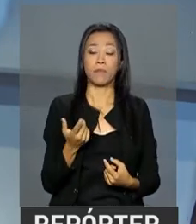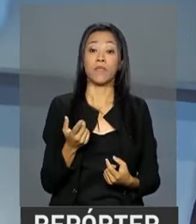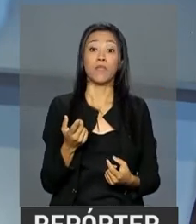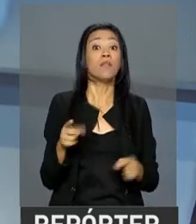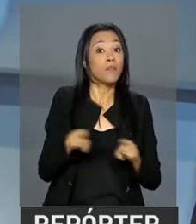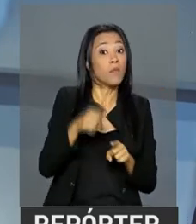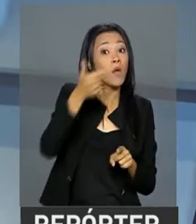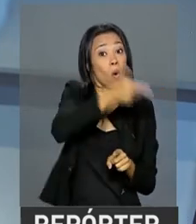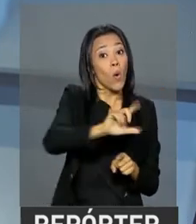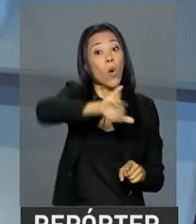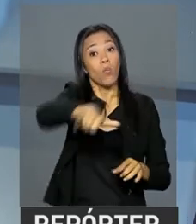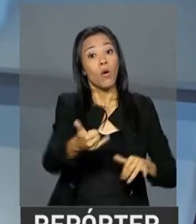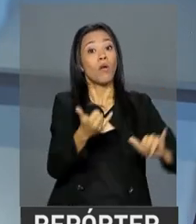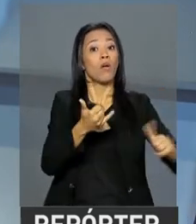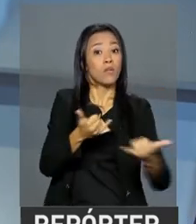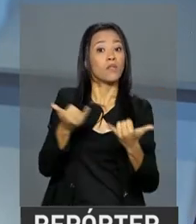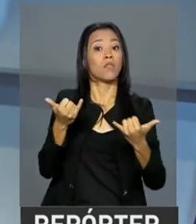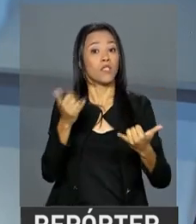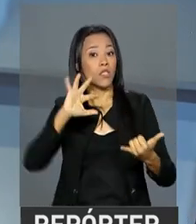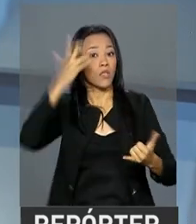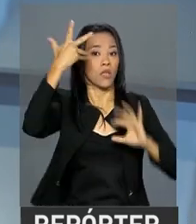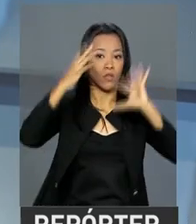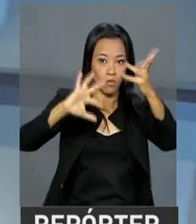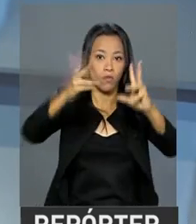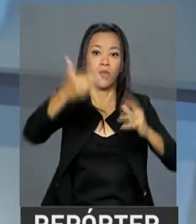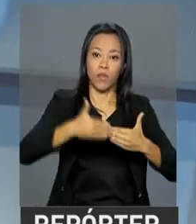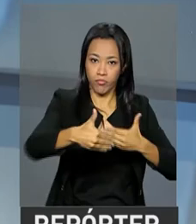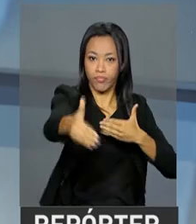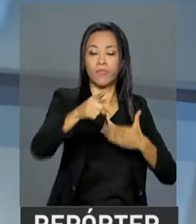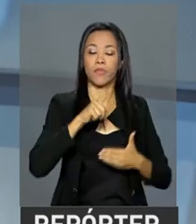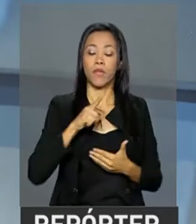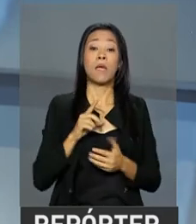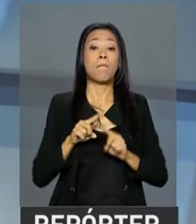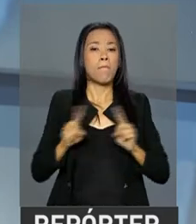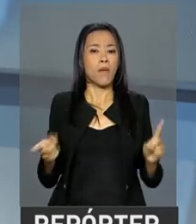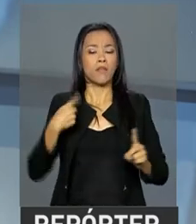possibilidades, mas nós não podemos, em nenhum momento, deixar